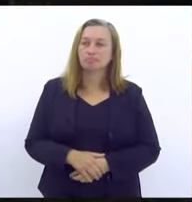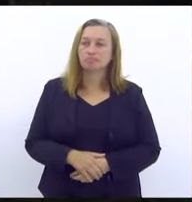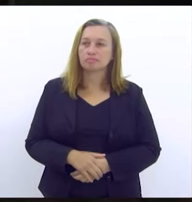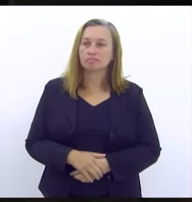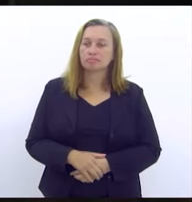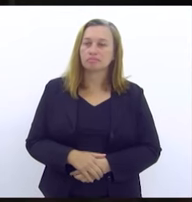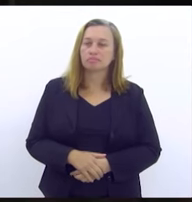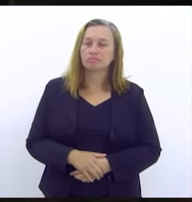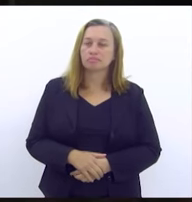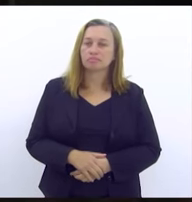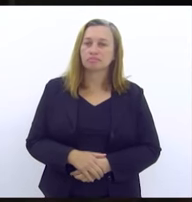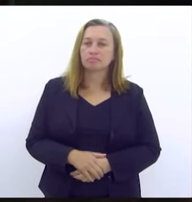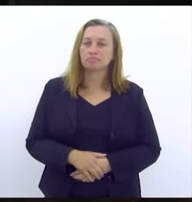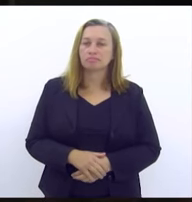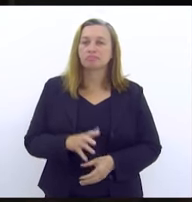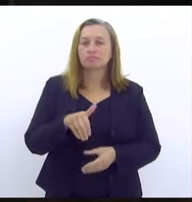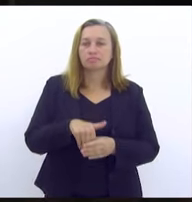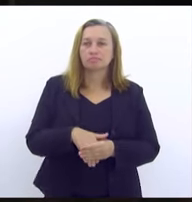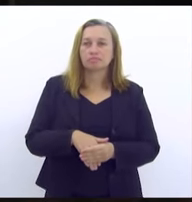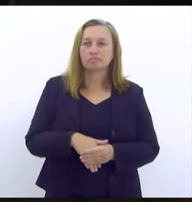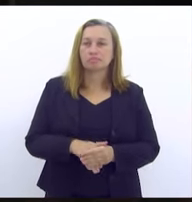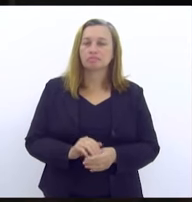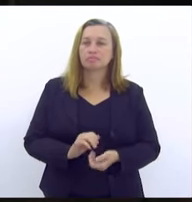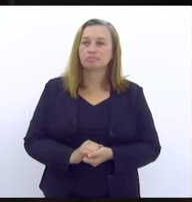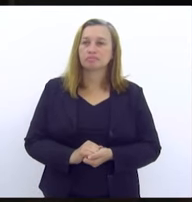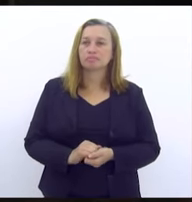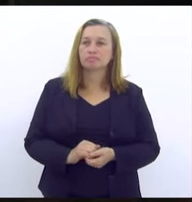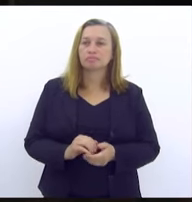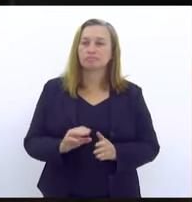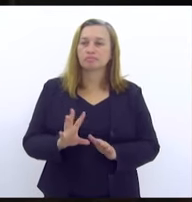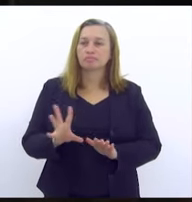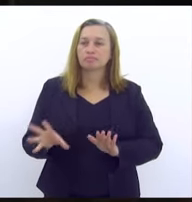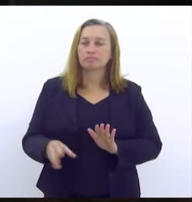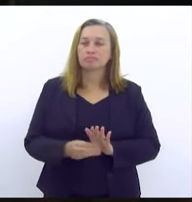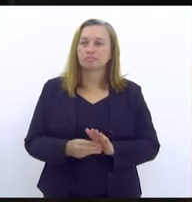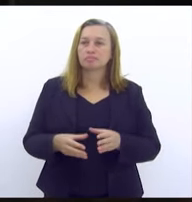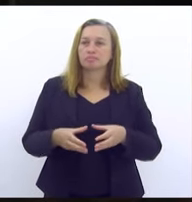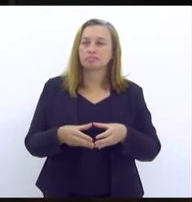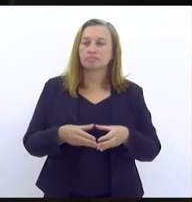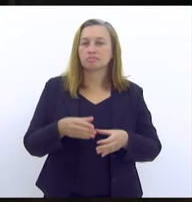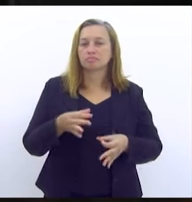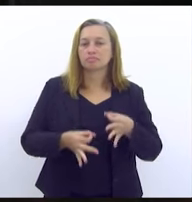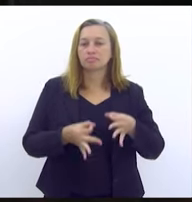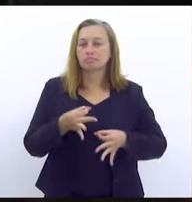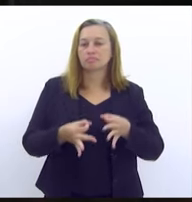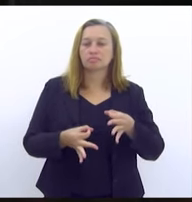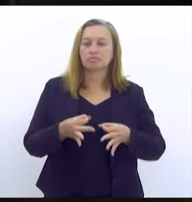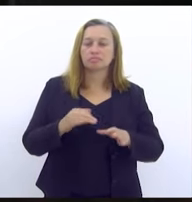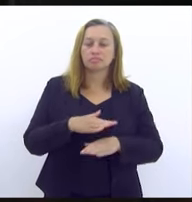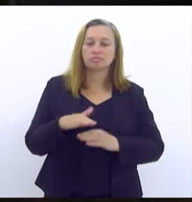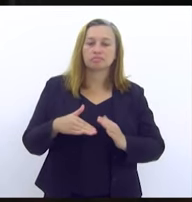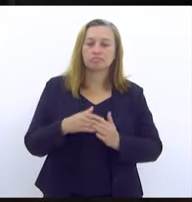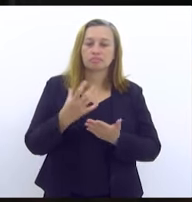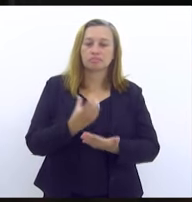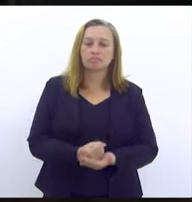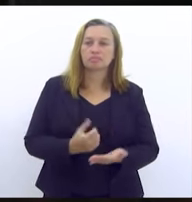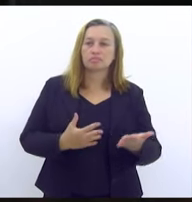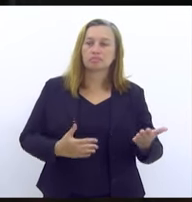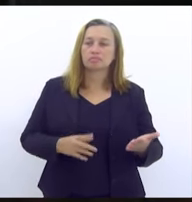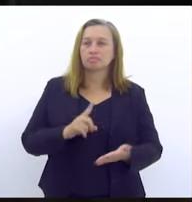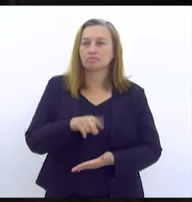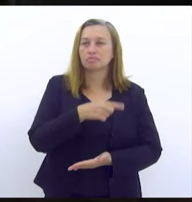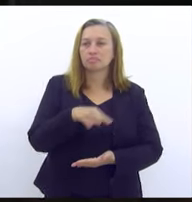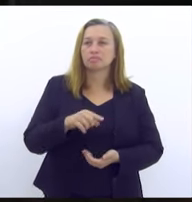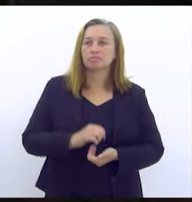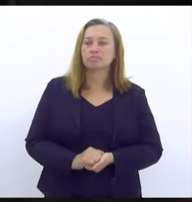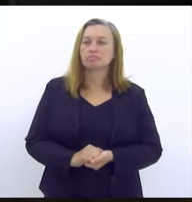os pareceres emitidos, em votação, as emendas da Comissão de Constituição e Justiça. Senhores que aprovam, permaneçam como estão,